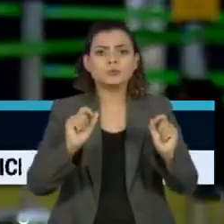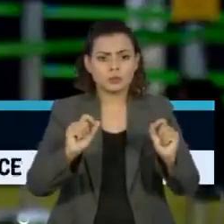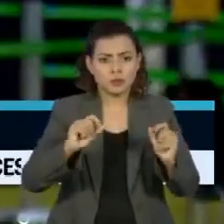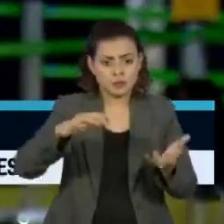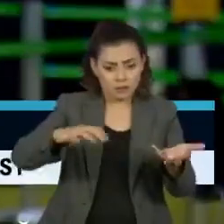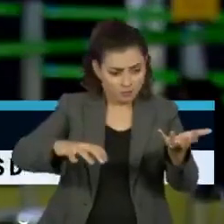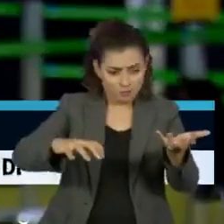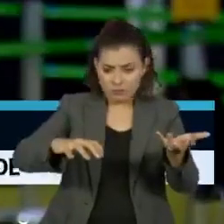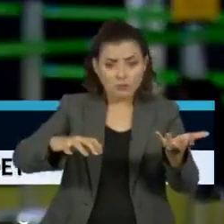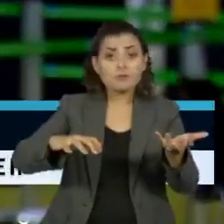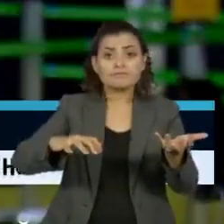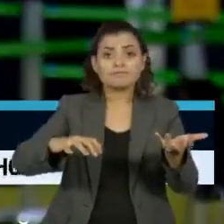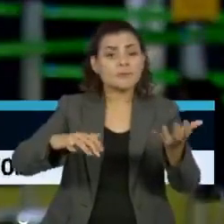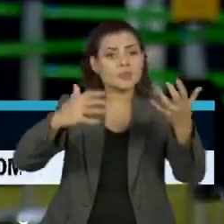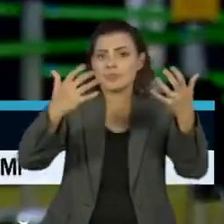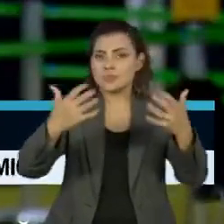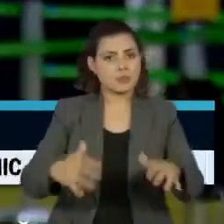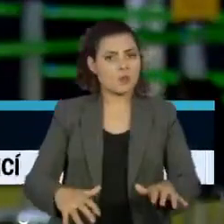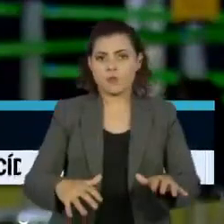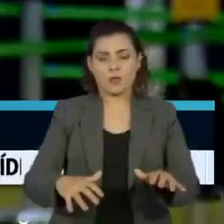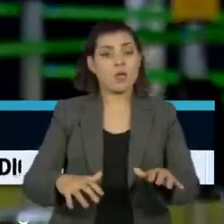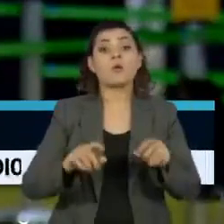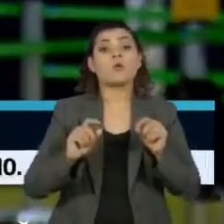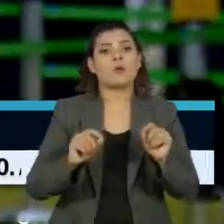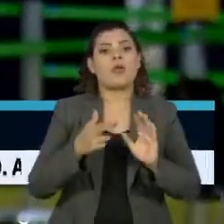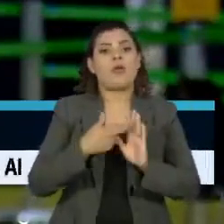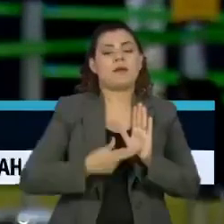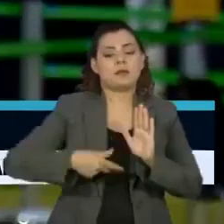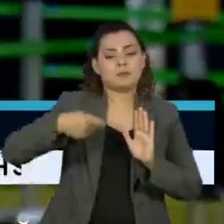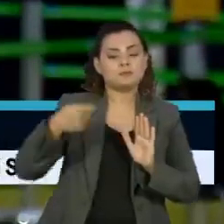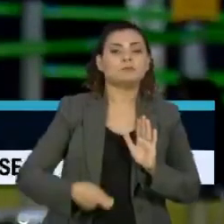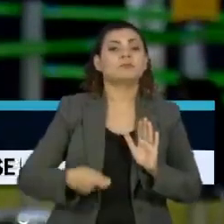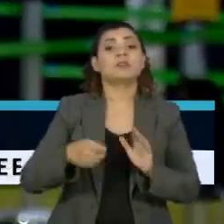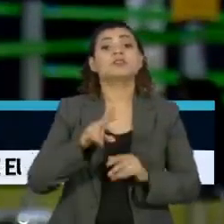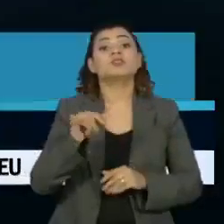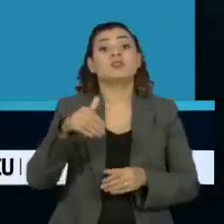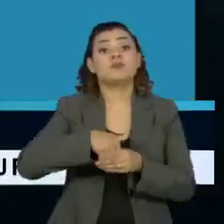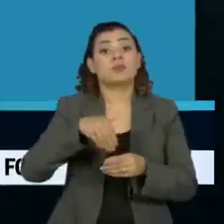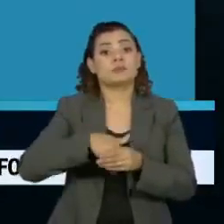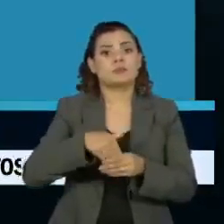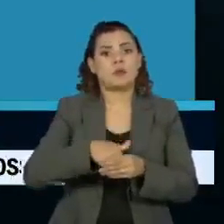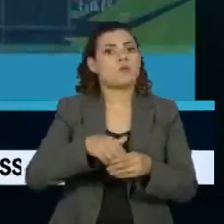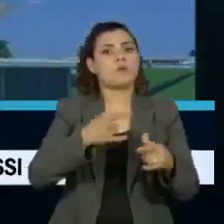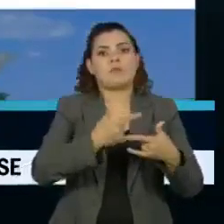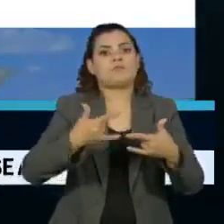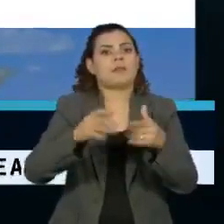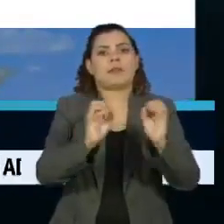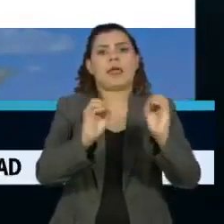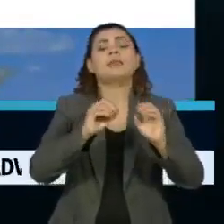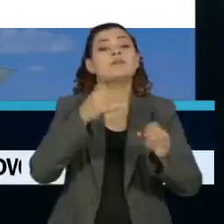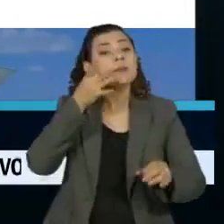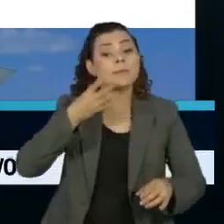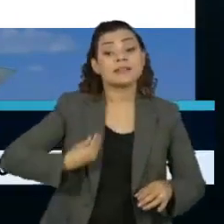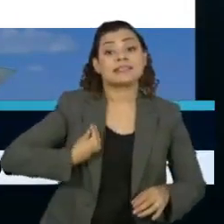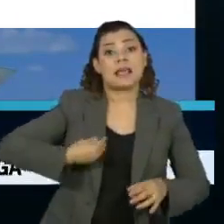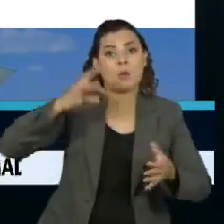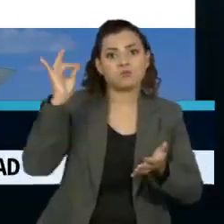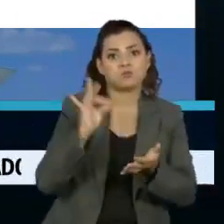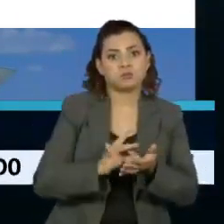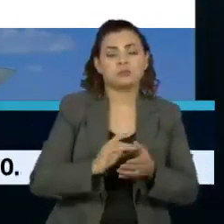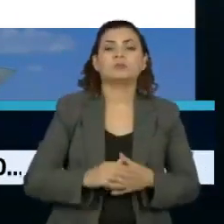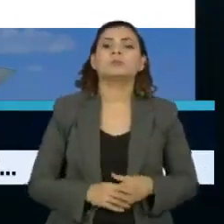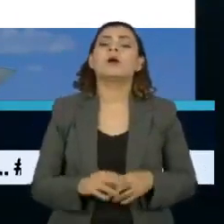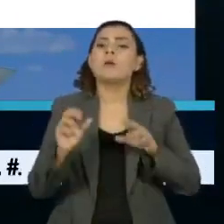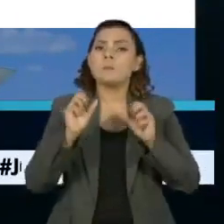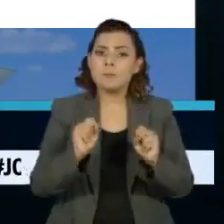casas do Congresso optaram por não adotar medidas muito mais rígidas no dia da eleição. As votações serão presenciais.